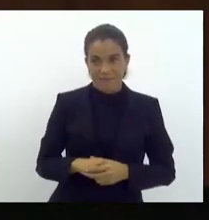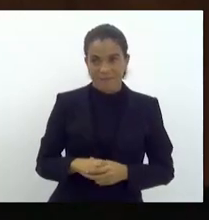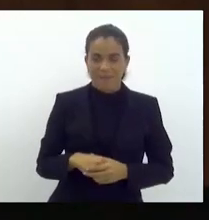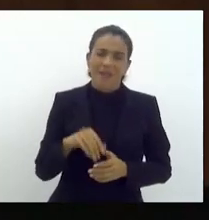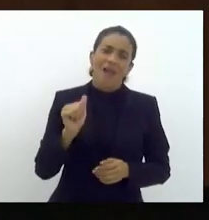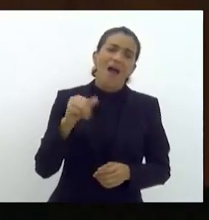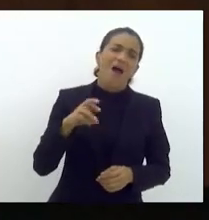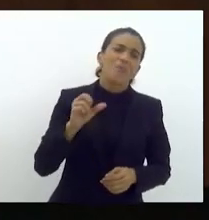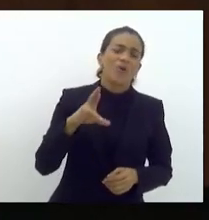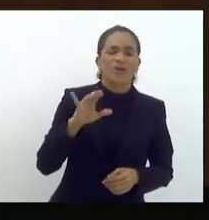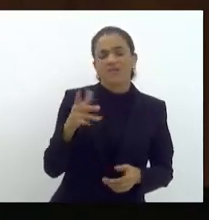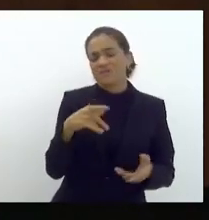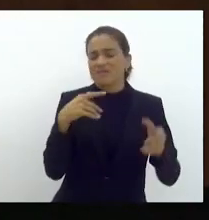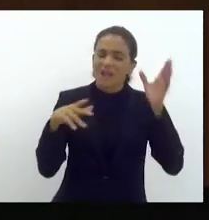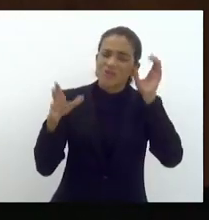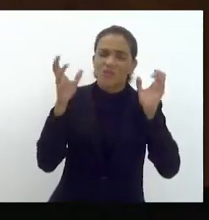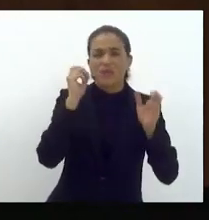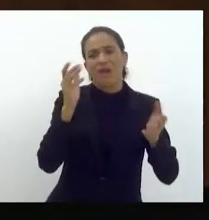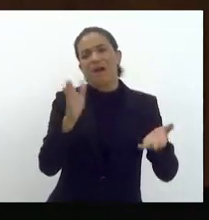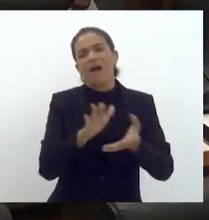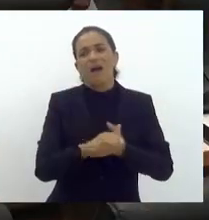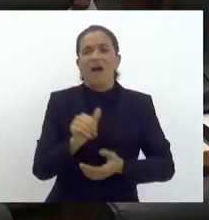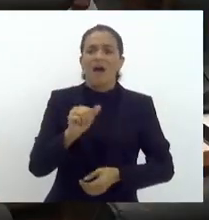não tá escutando